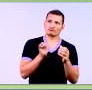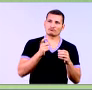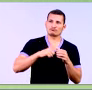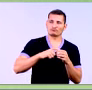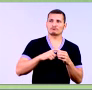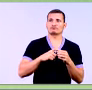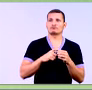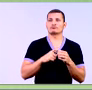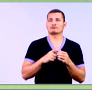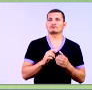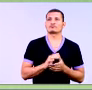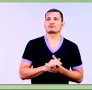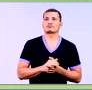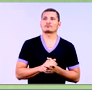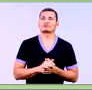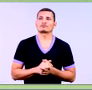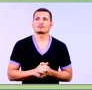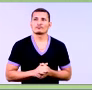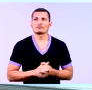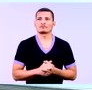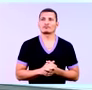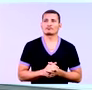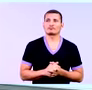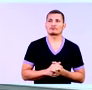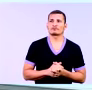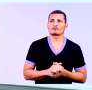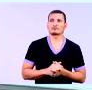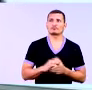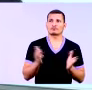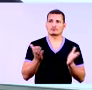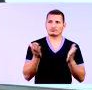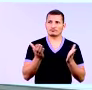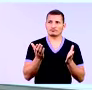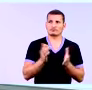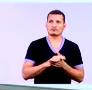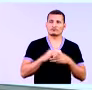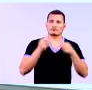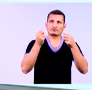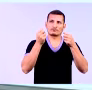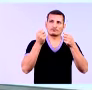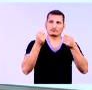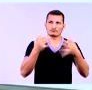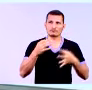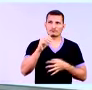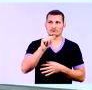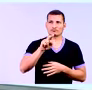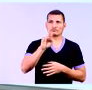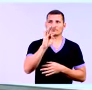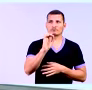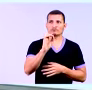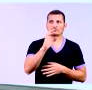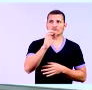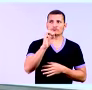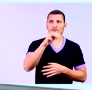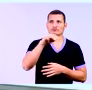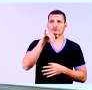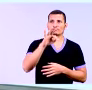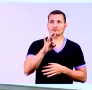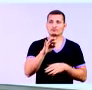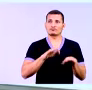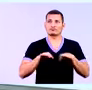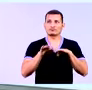anteriormente. Então agora faz sentido a gente conversar sobre o auto-commit do MySQL. Por padrão, o sistema